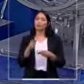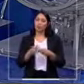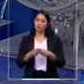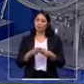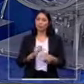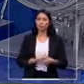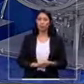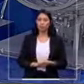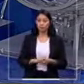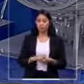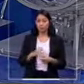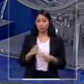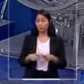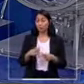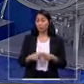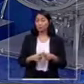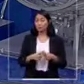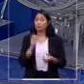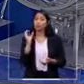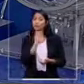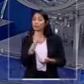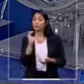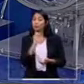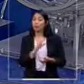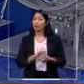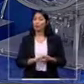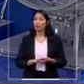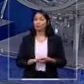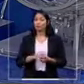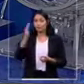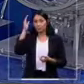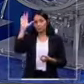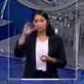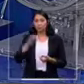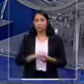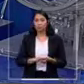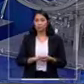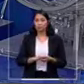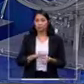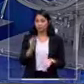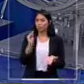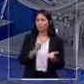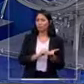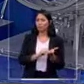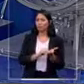loterias.caixa.gov.br, porque logo após a apuração, todos os resultados serão publicados para você